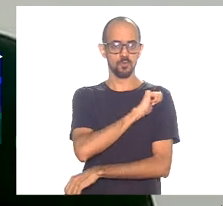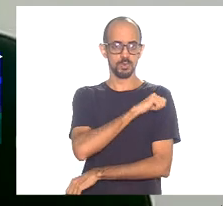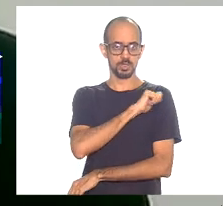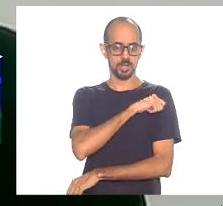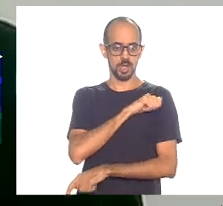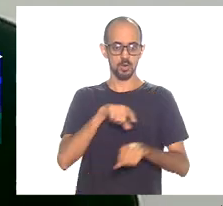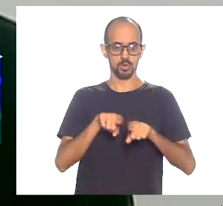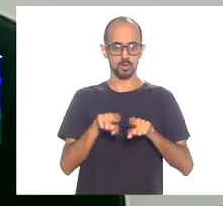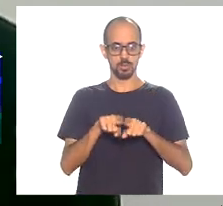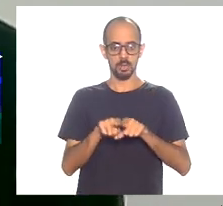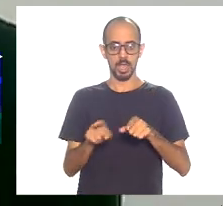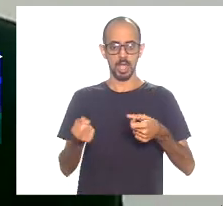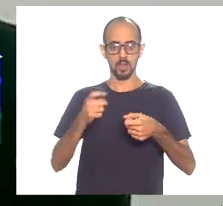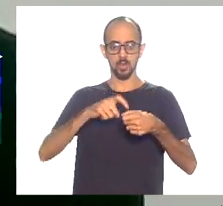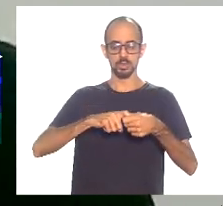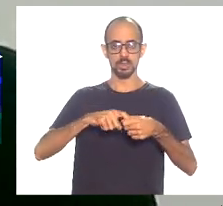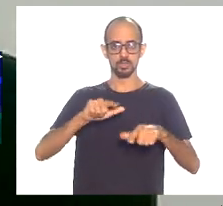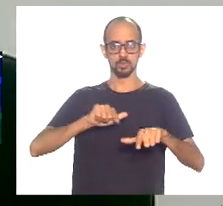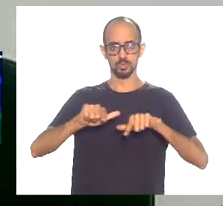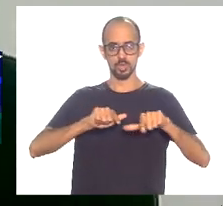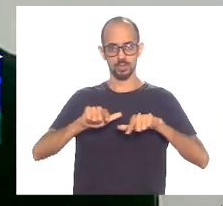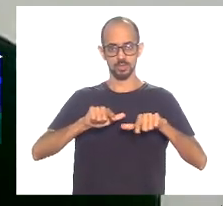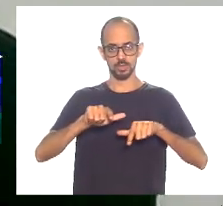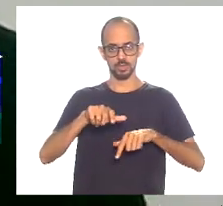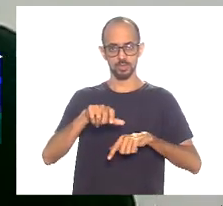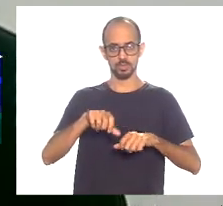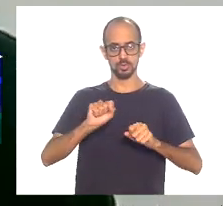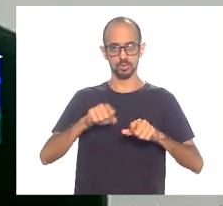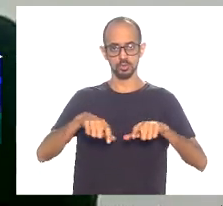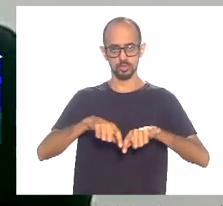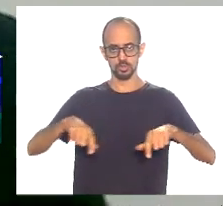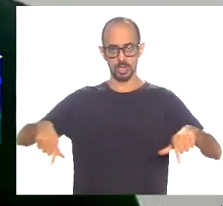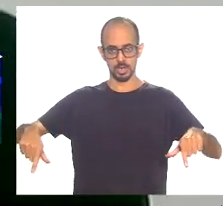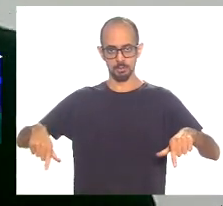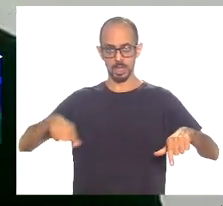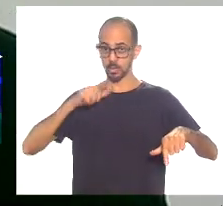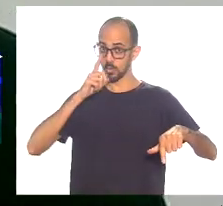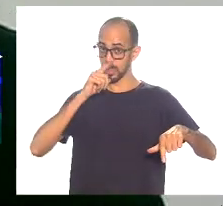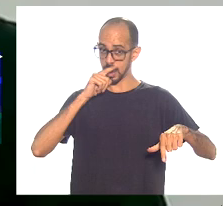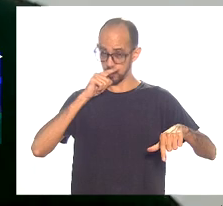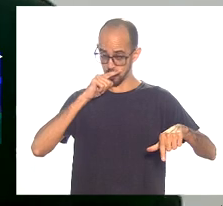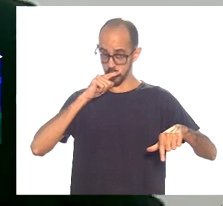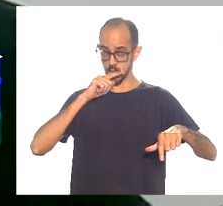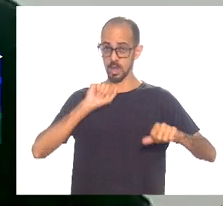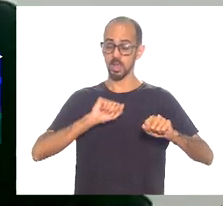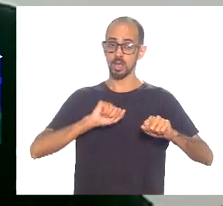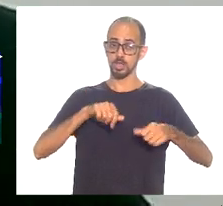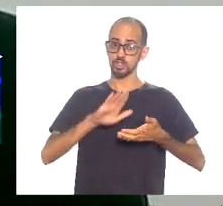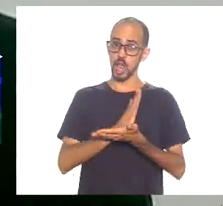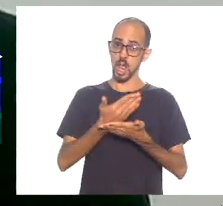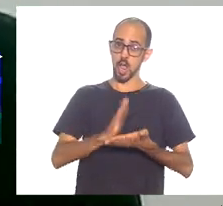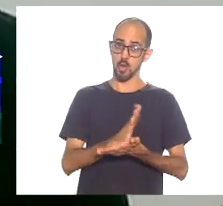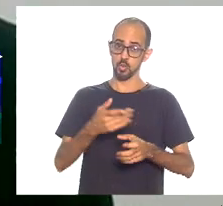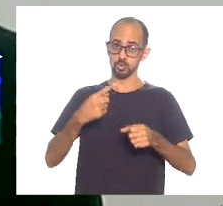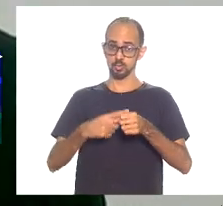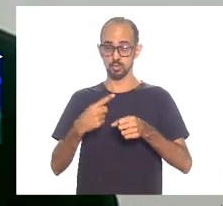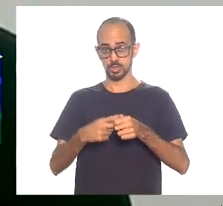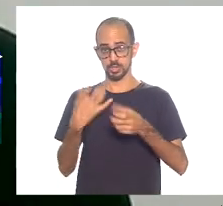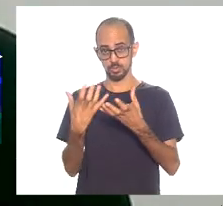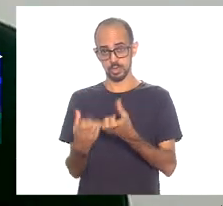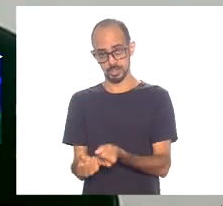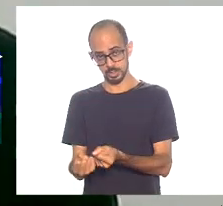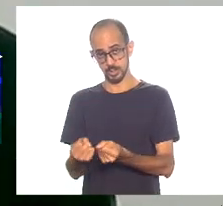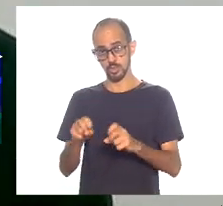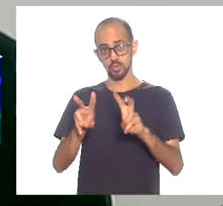da concessão dos serviços de saneamento de água e do saneamento para parte de alguns municípios que aderiram a